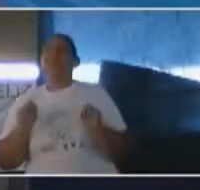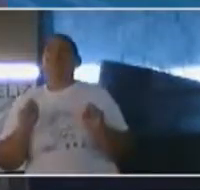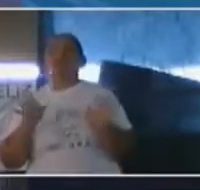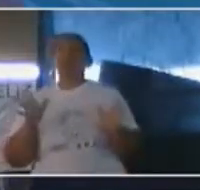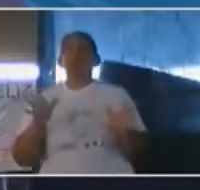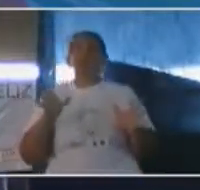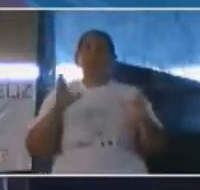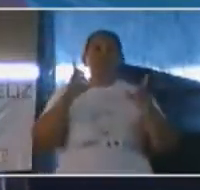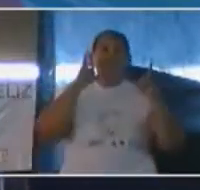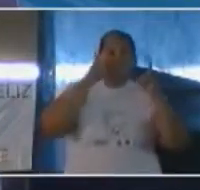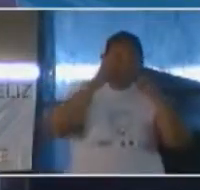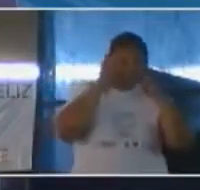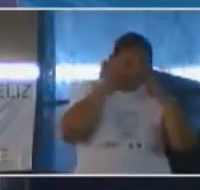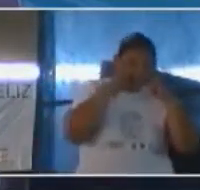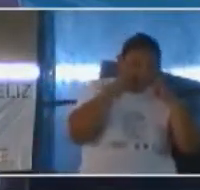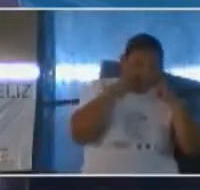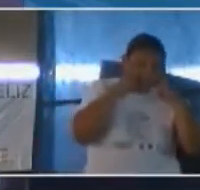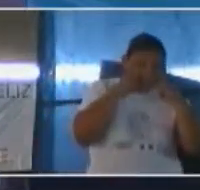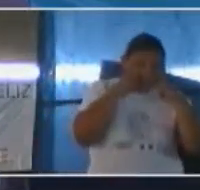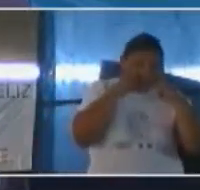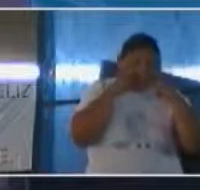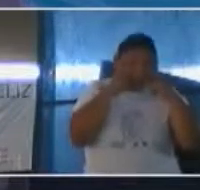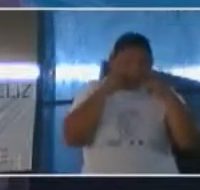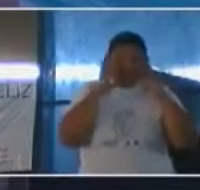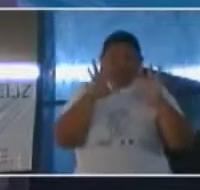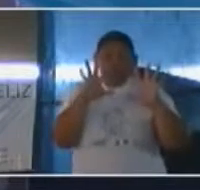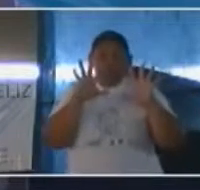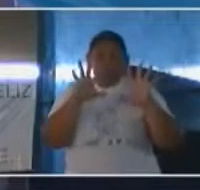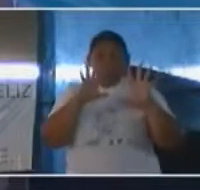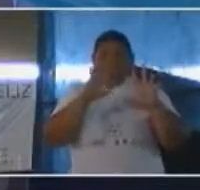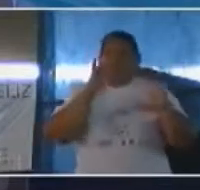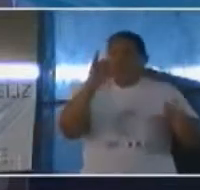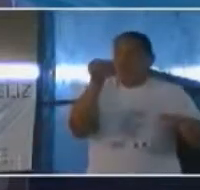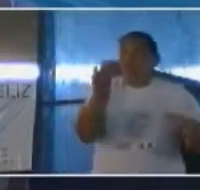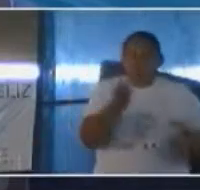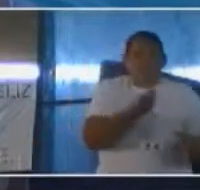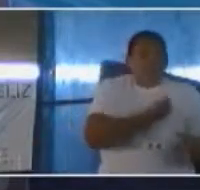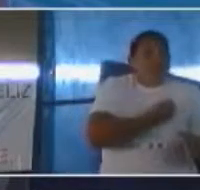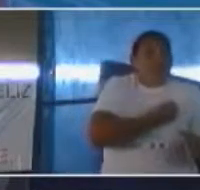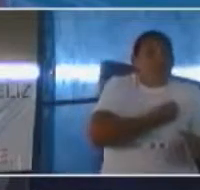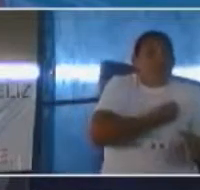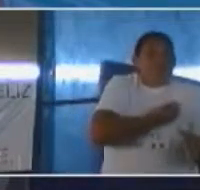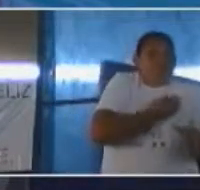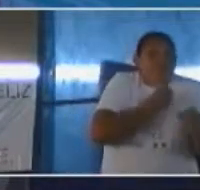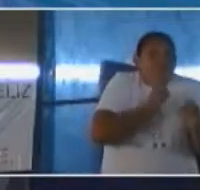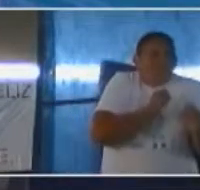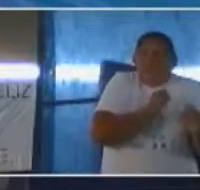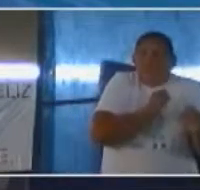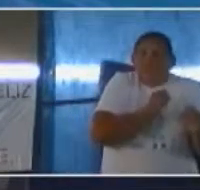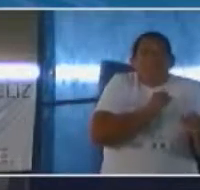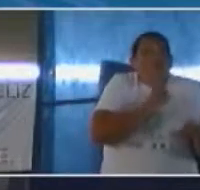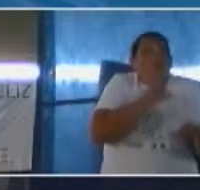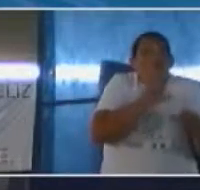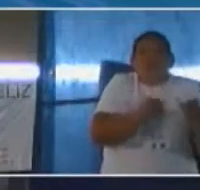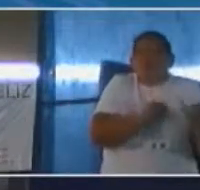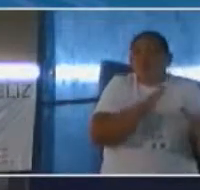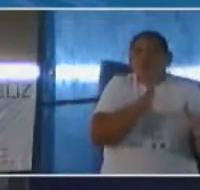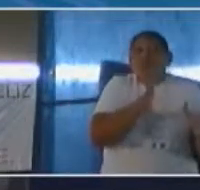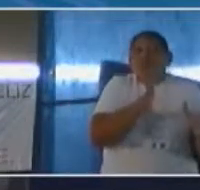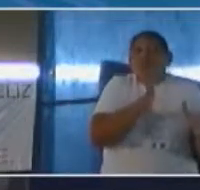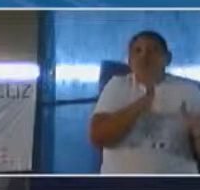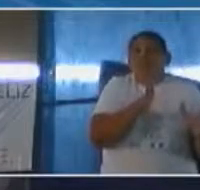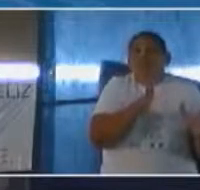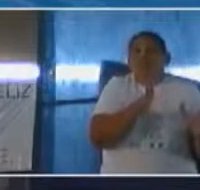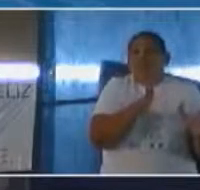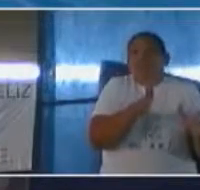outros valores do que coisas. Foi isso que o vídeo tentou mostrar. Talvez a mensagem seja